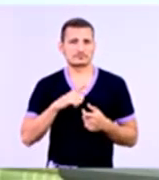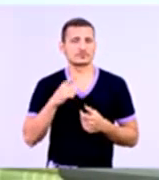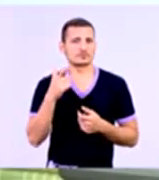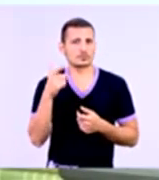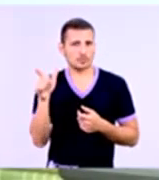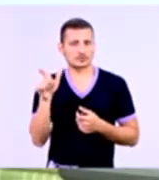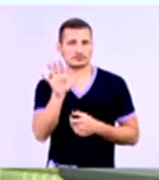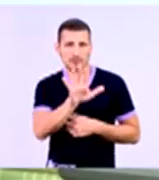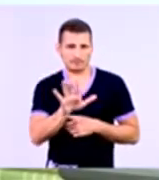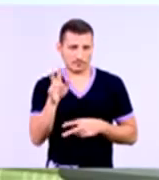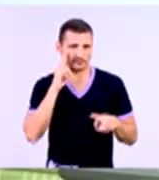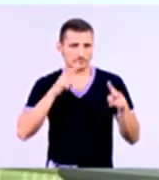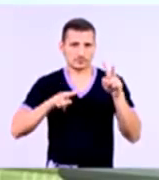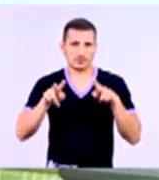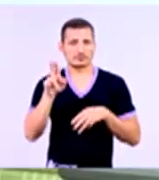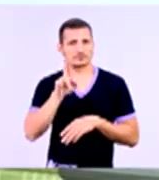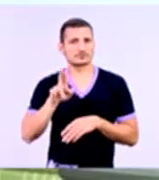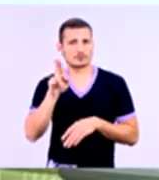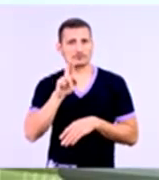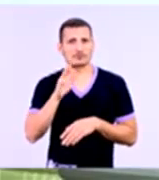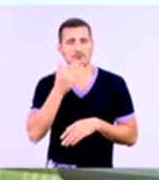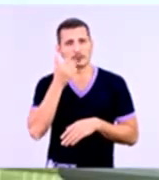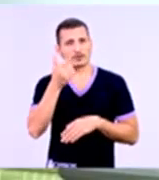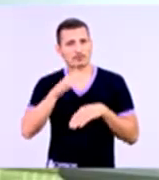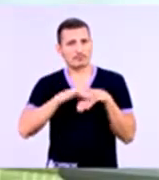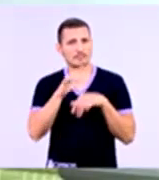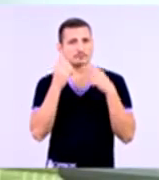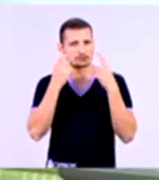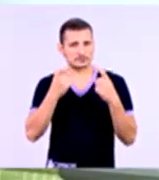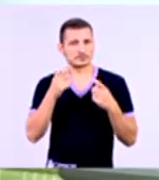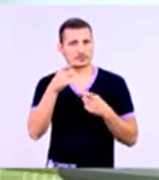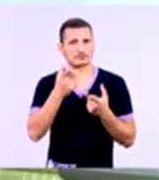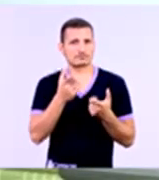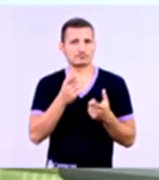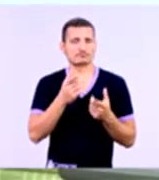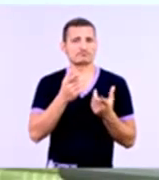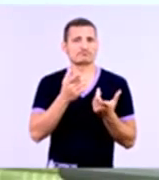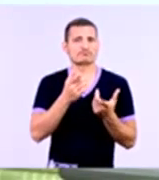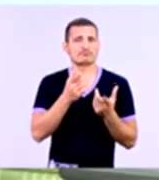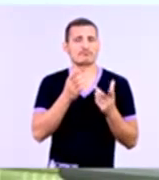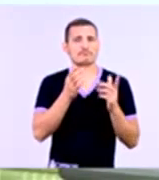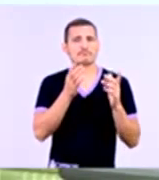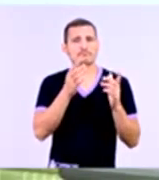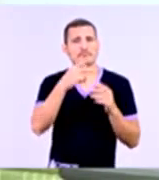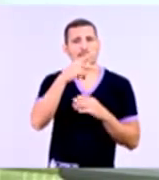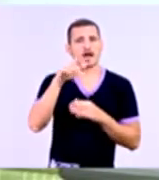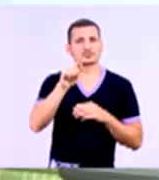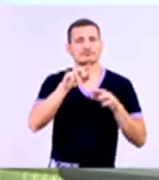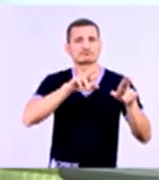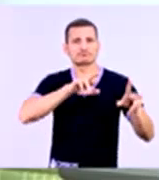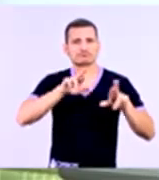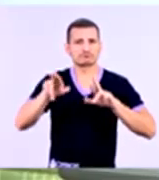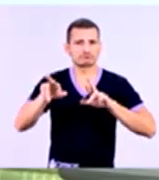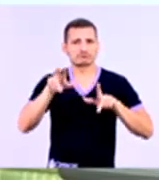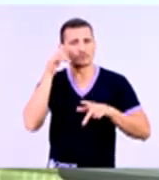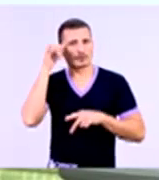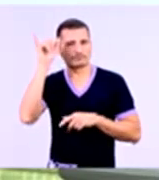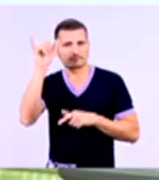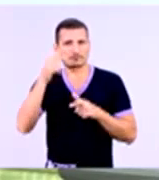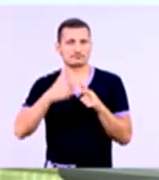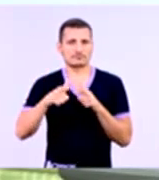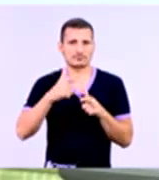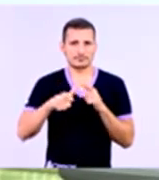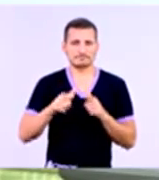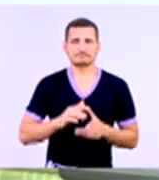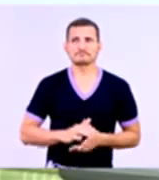interface visual, o melhor, o mais interessante é que você ponha elas em páginas distintas, evitando aí esses problemas que